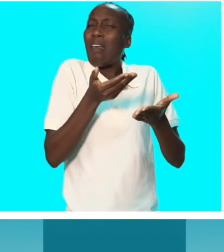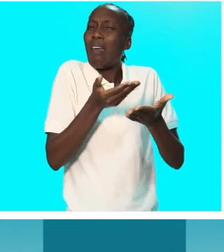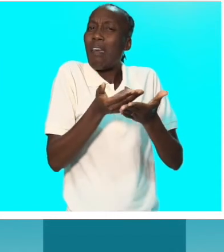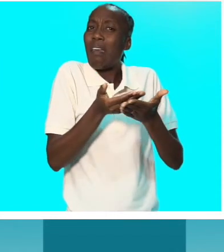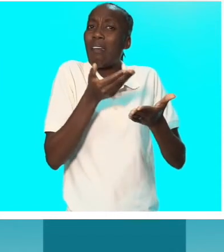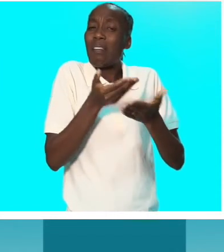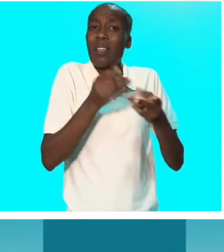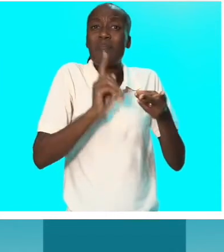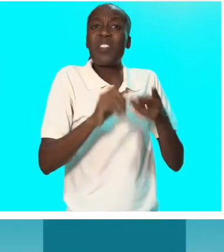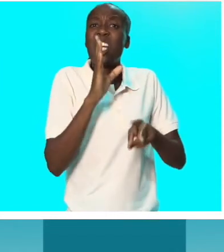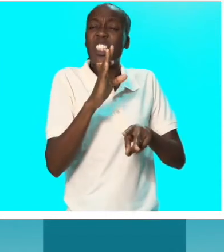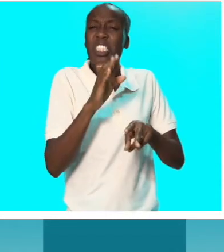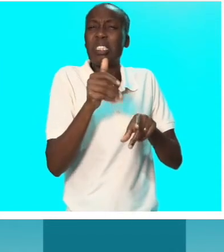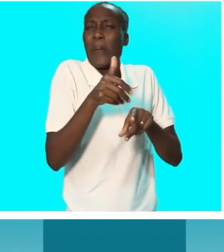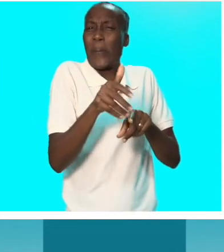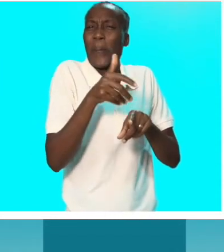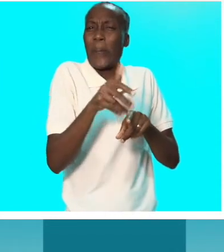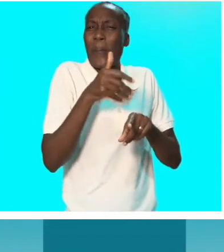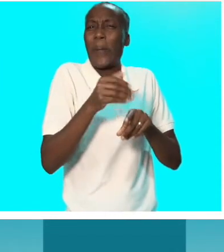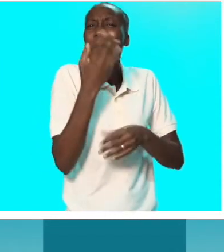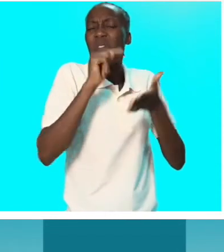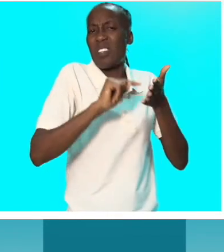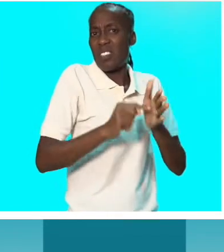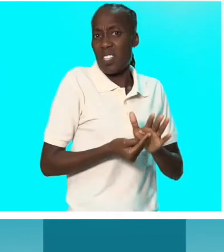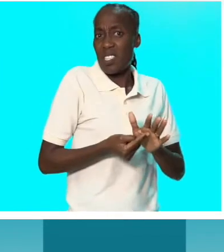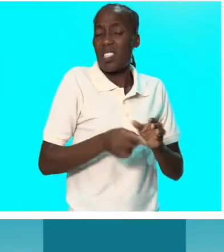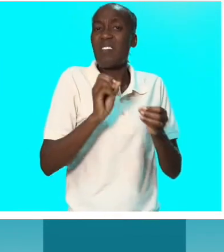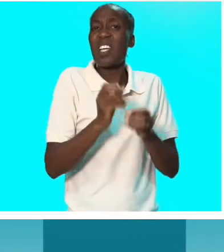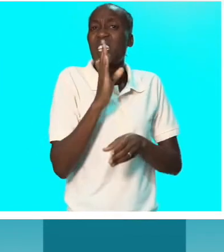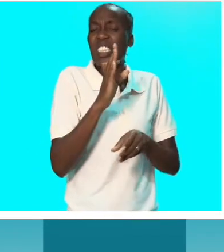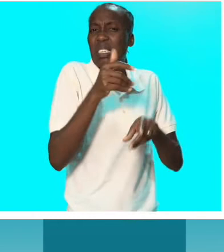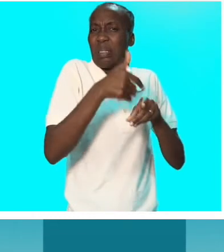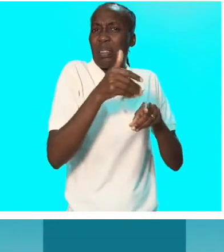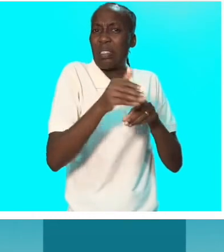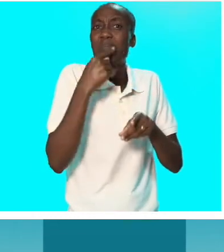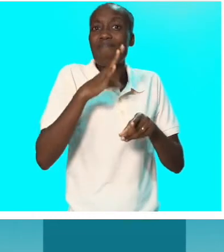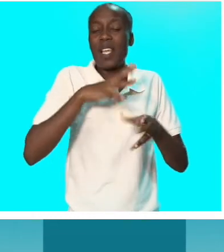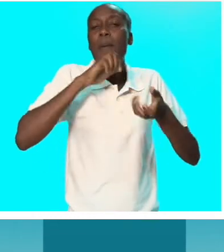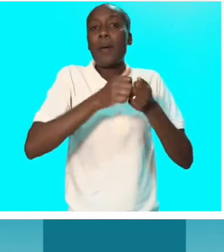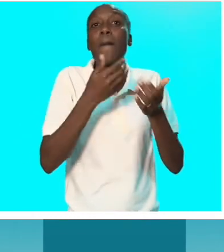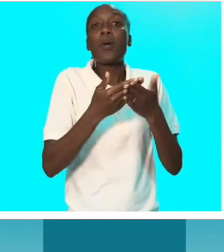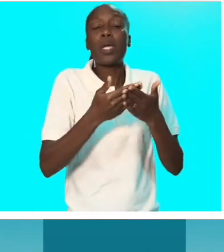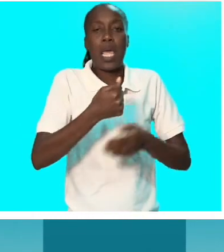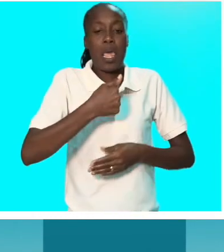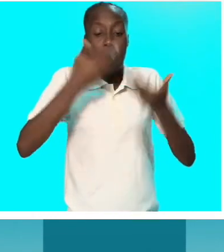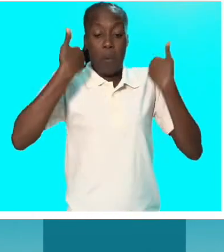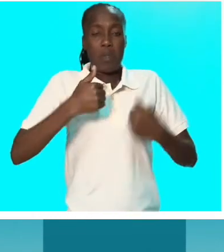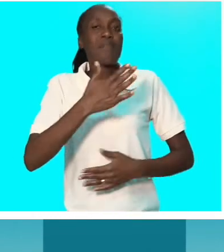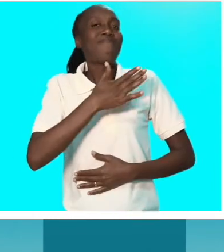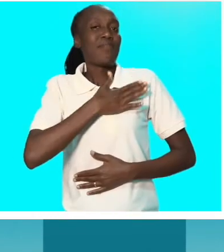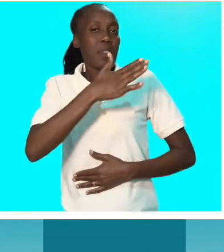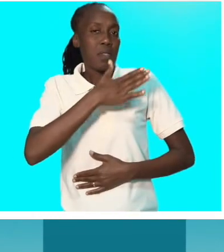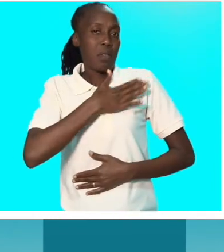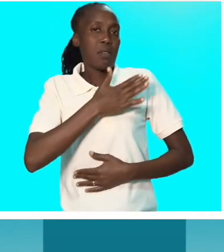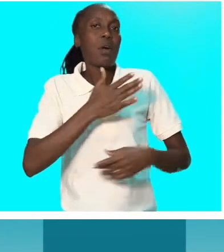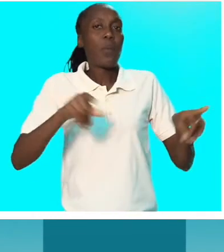e urinava muitas vezes. Bom, esta urinária também está associada para o professor hipertenso, já tenho